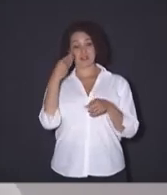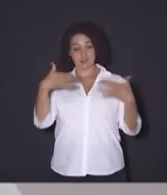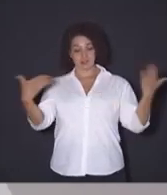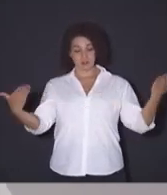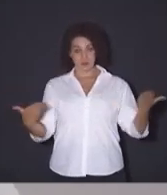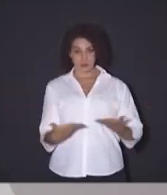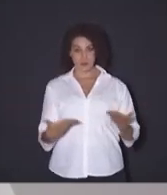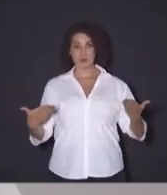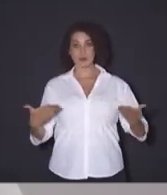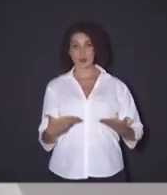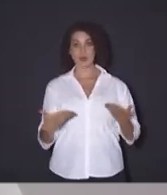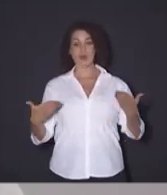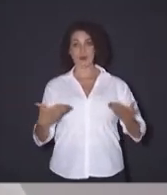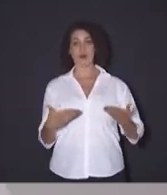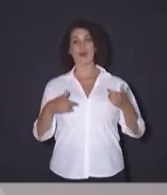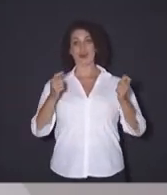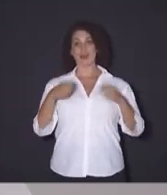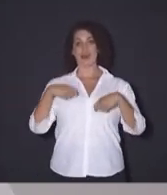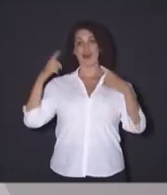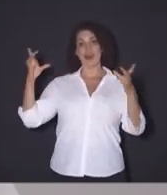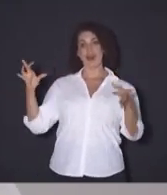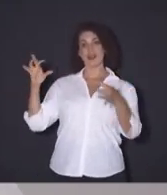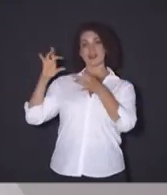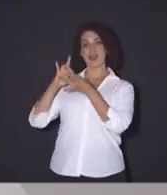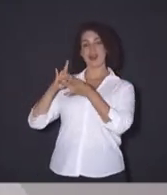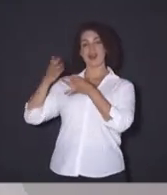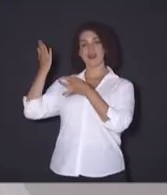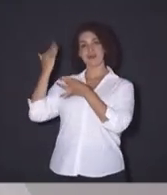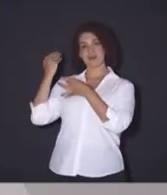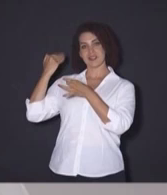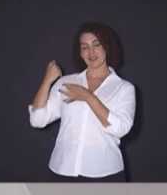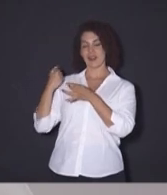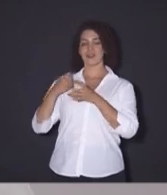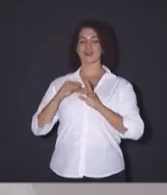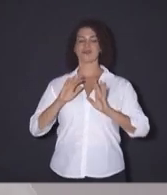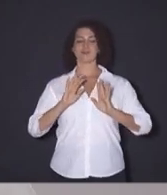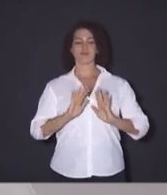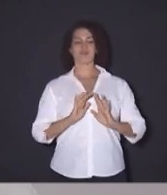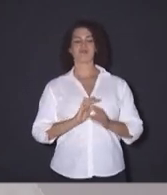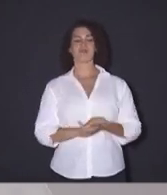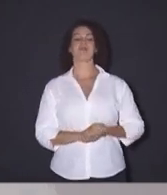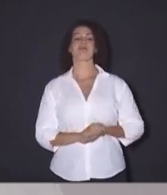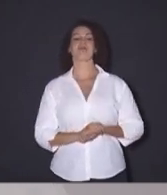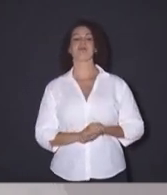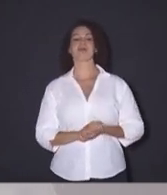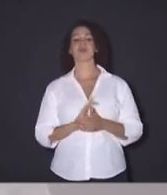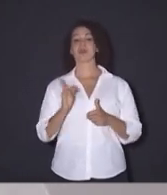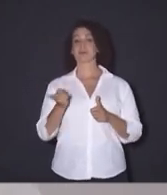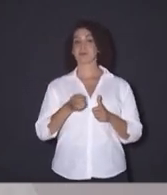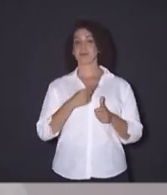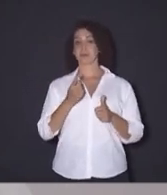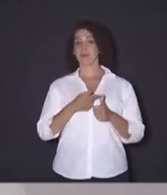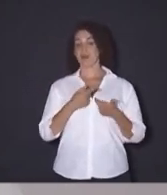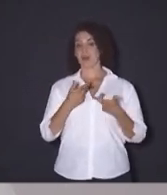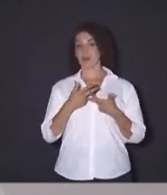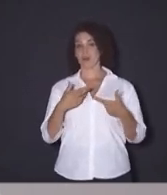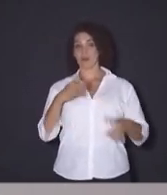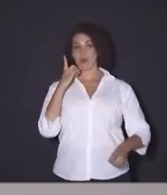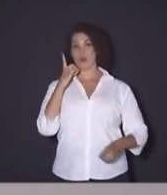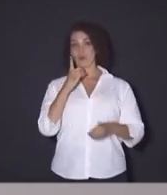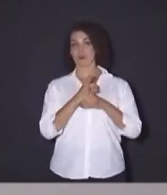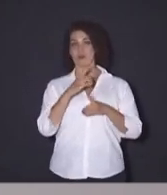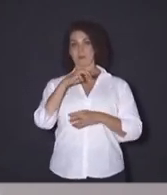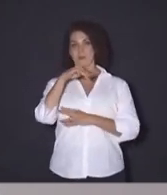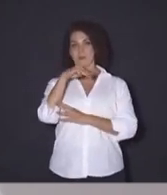como ela dialogou com o passado e também tem suas singularidades um primeiro elemento para se encontrar uma mídia livre